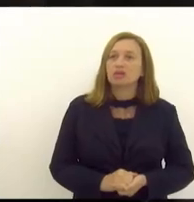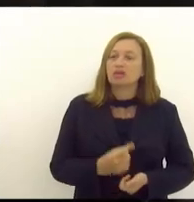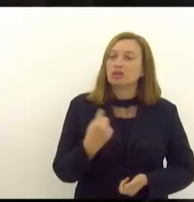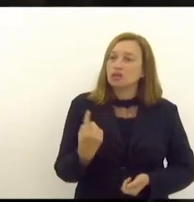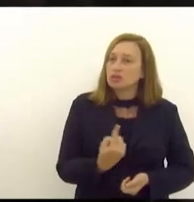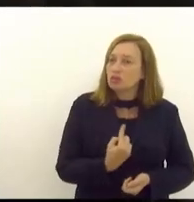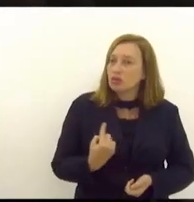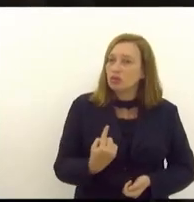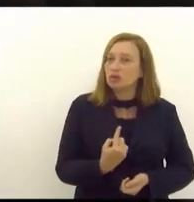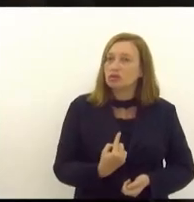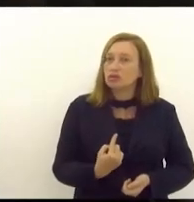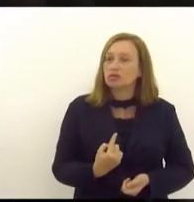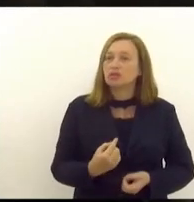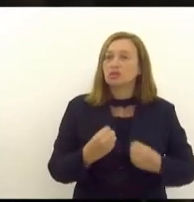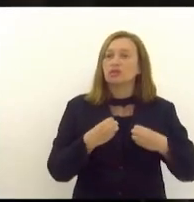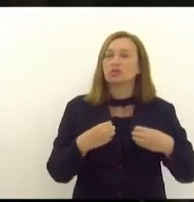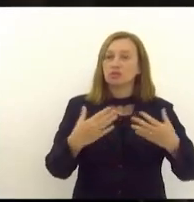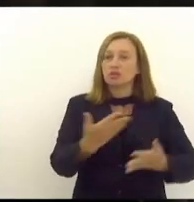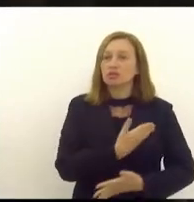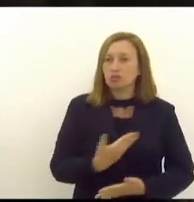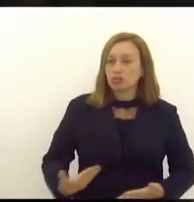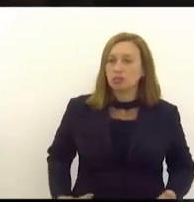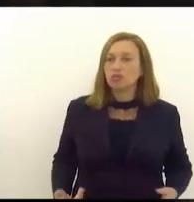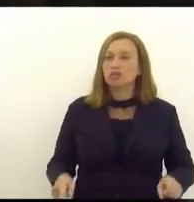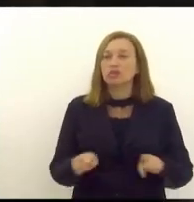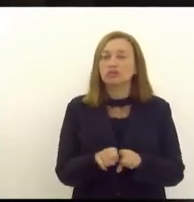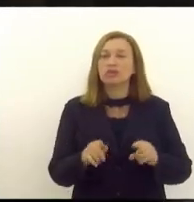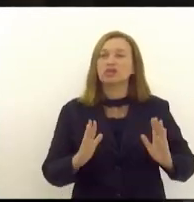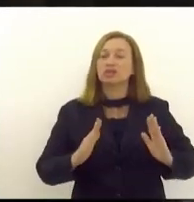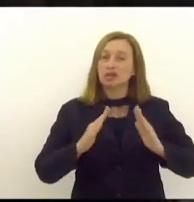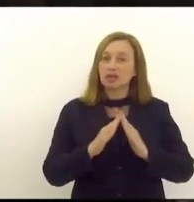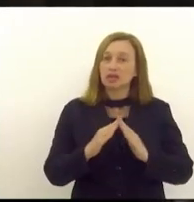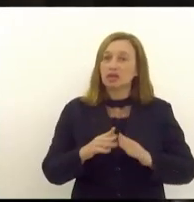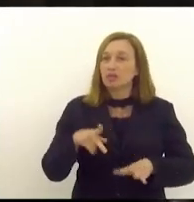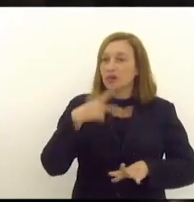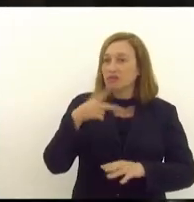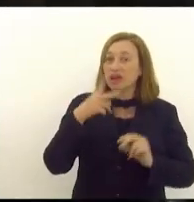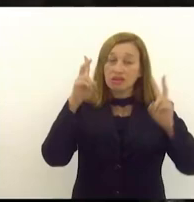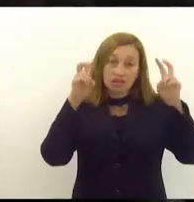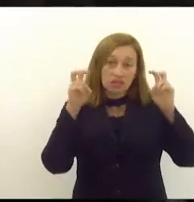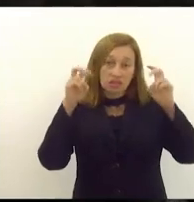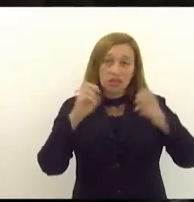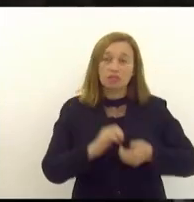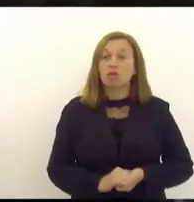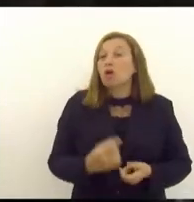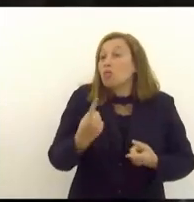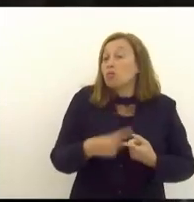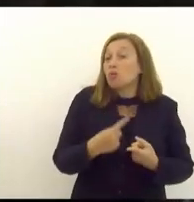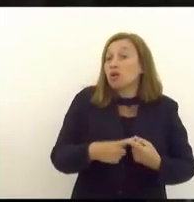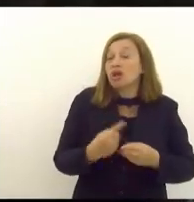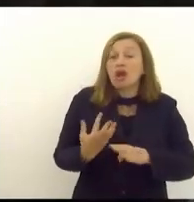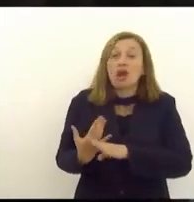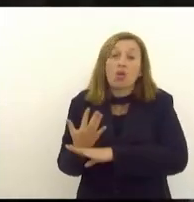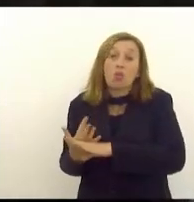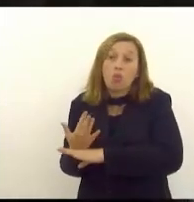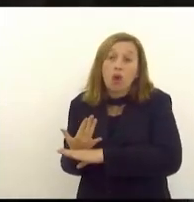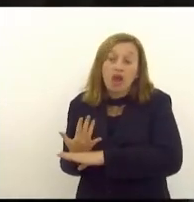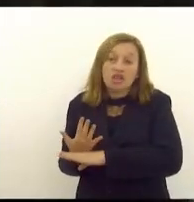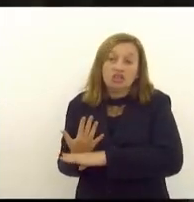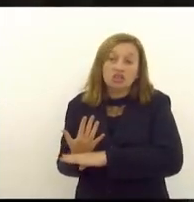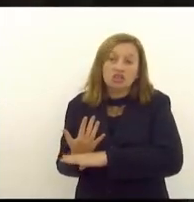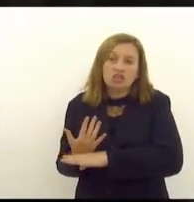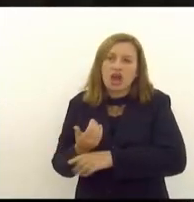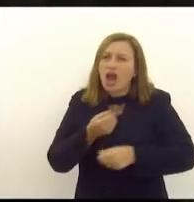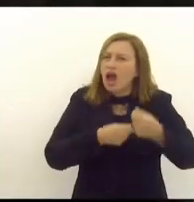nós façamos uma audiência pública também aqui nesta casa para tratar desse tema porque é UERJ ela